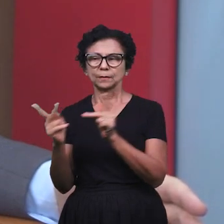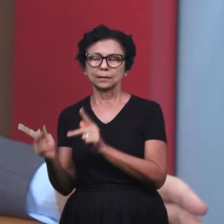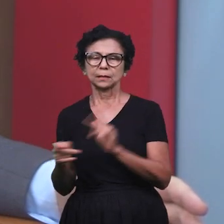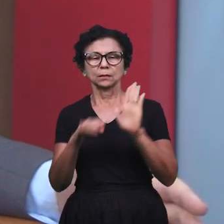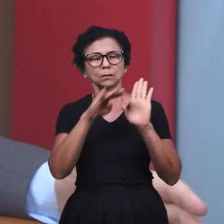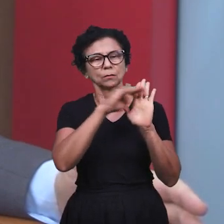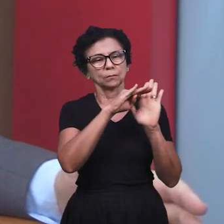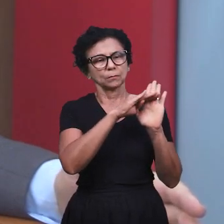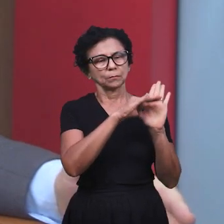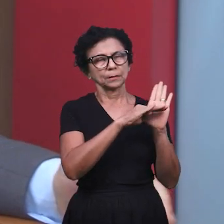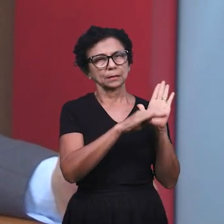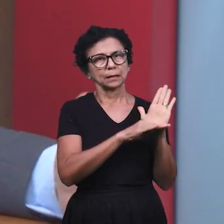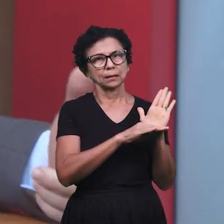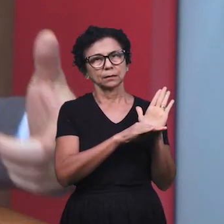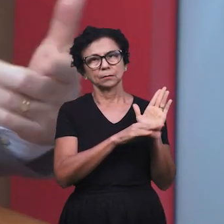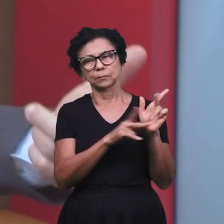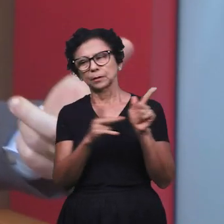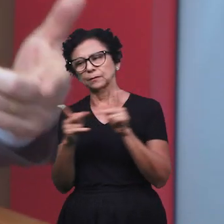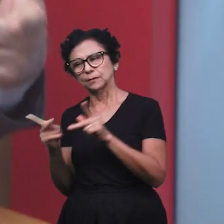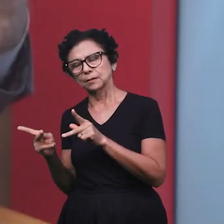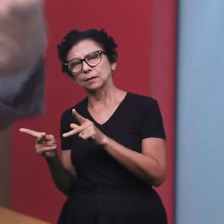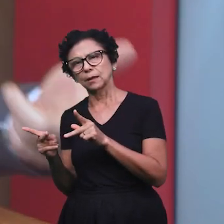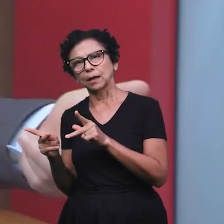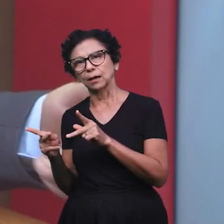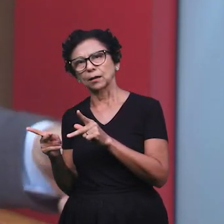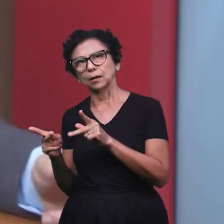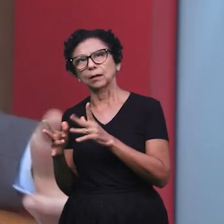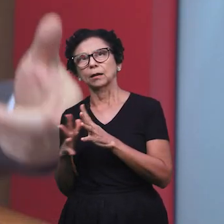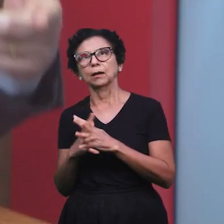visitar a casa dos idosos. Cobre